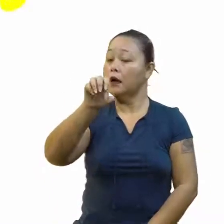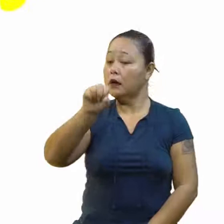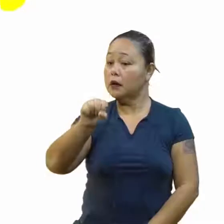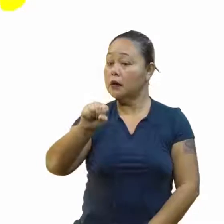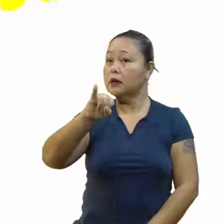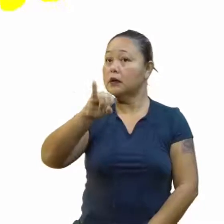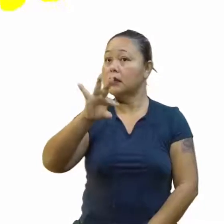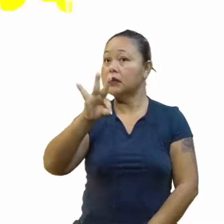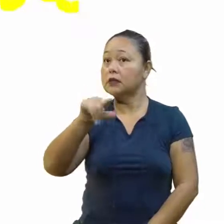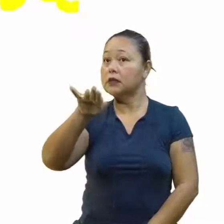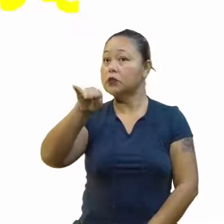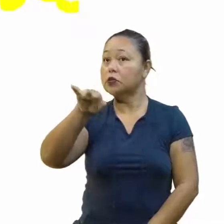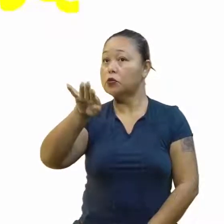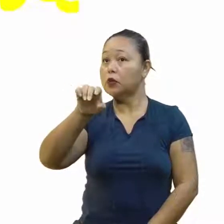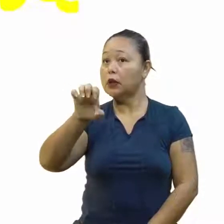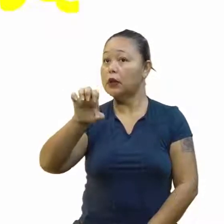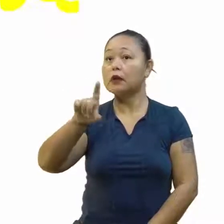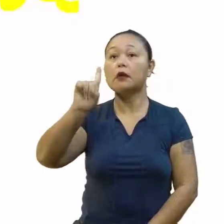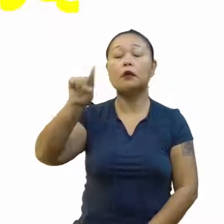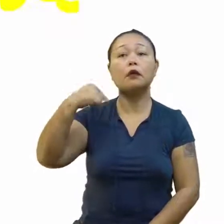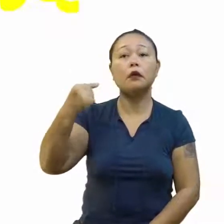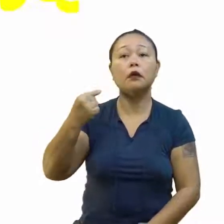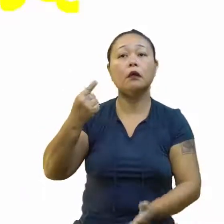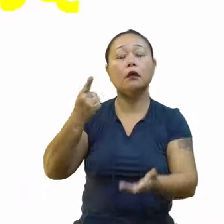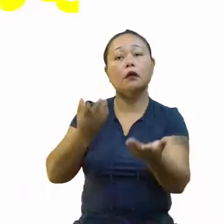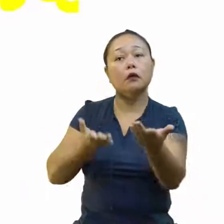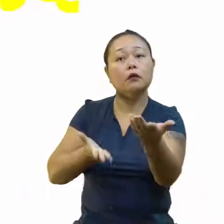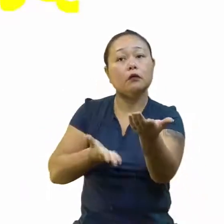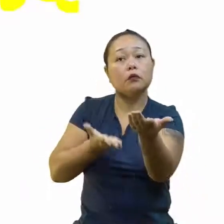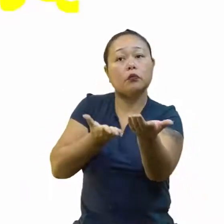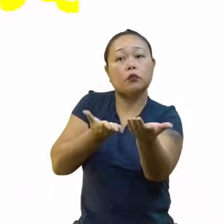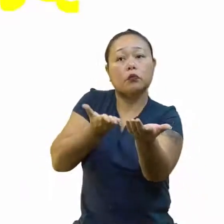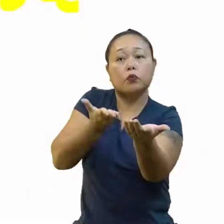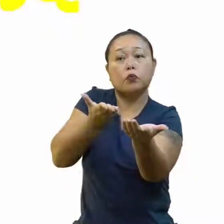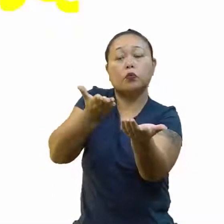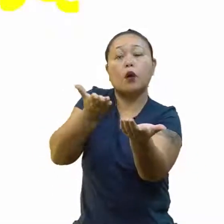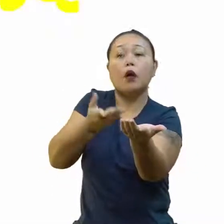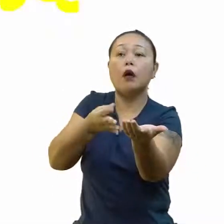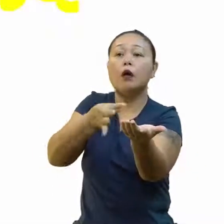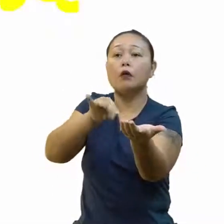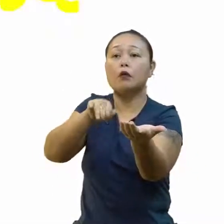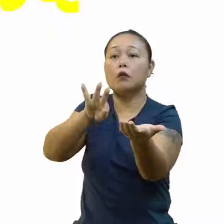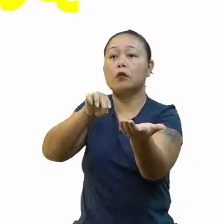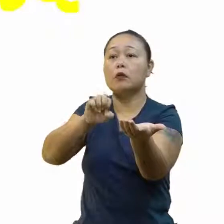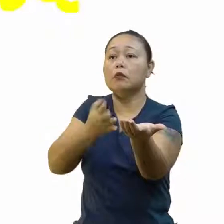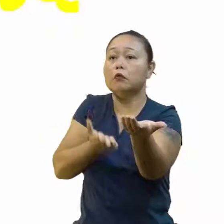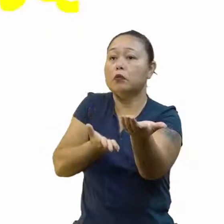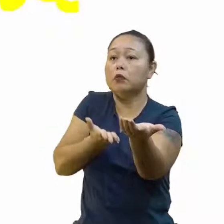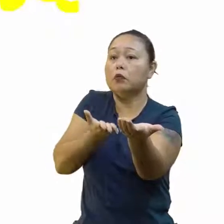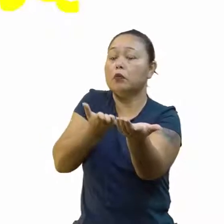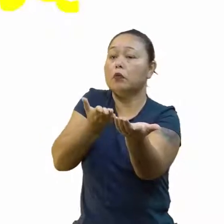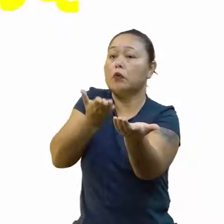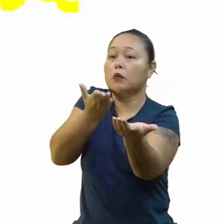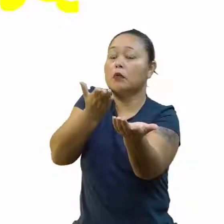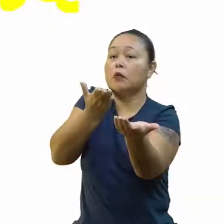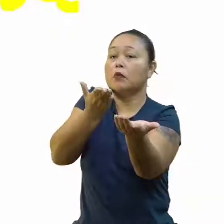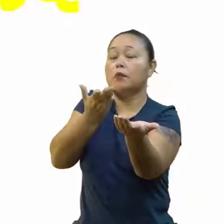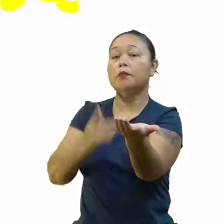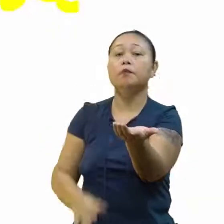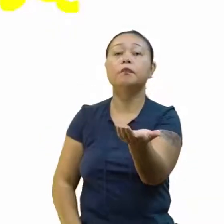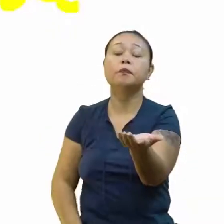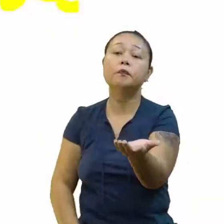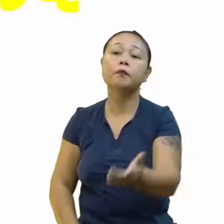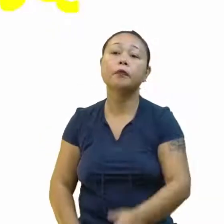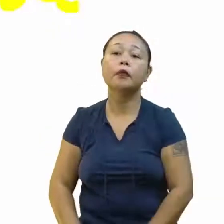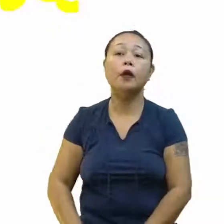tenho lá a pressão da sístole, a minha sístole elevou, aumentou ali, eu tenho a pressão alta.